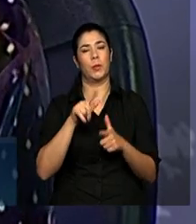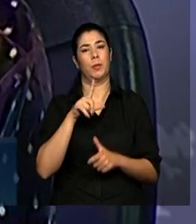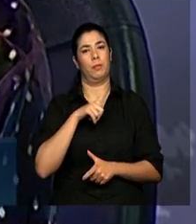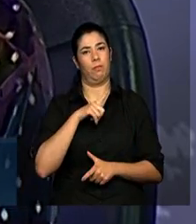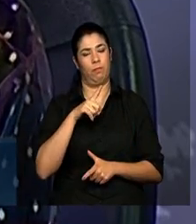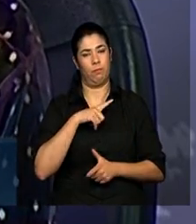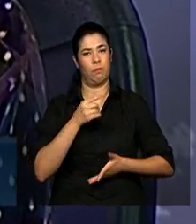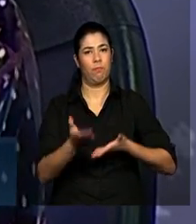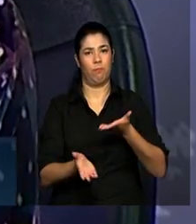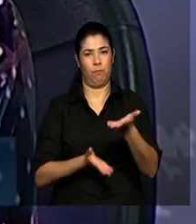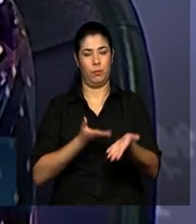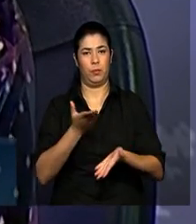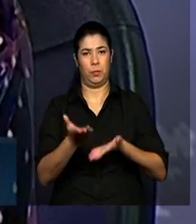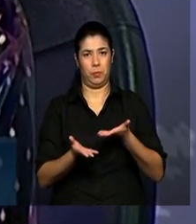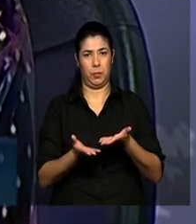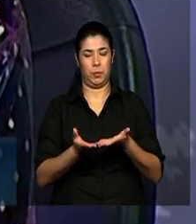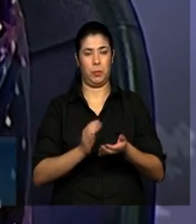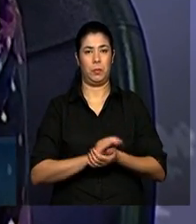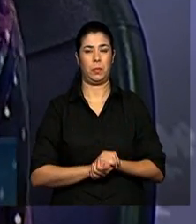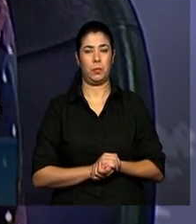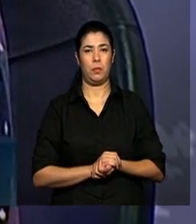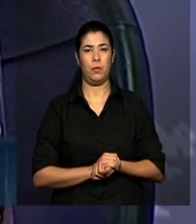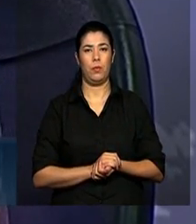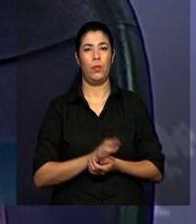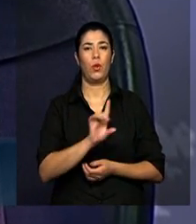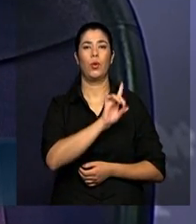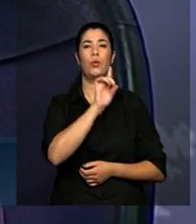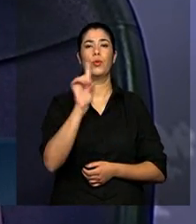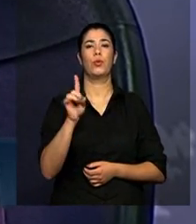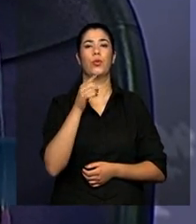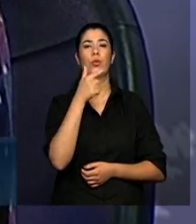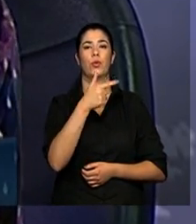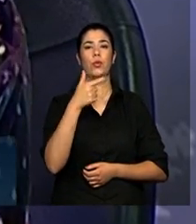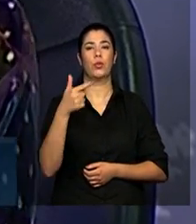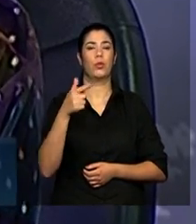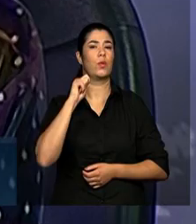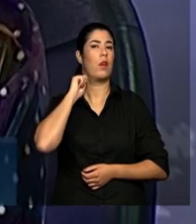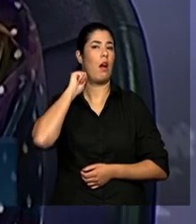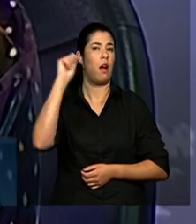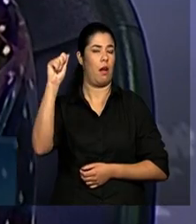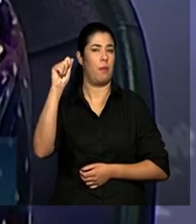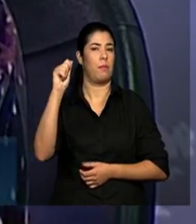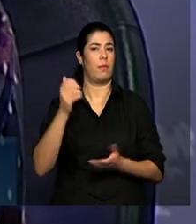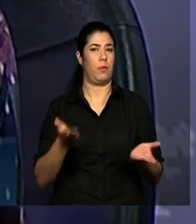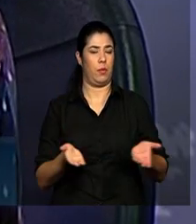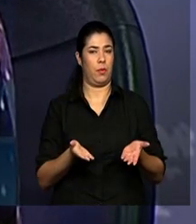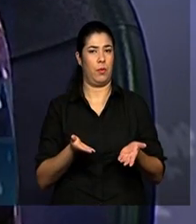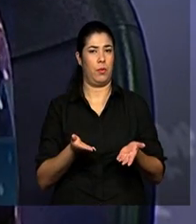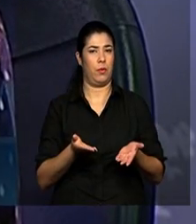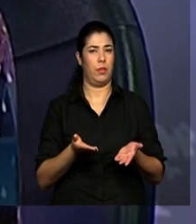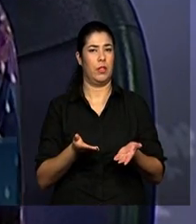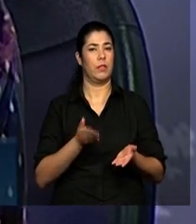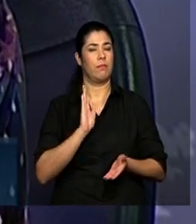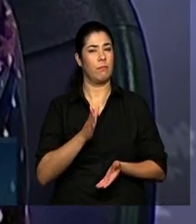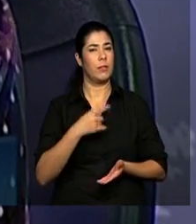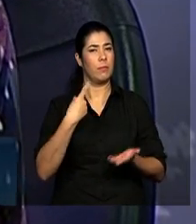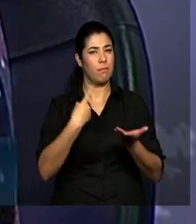o atendimento. No dia 22 de abril, quase